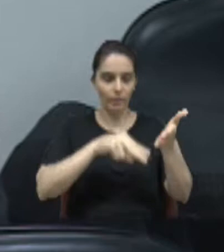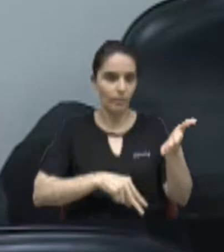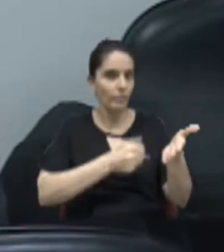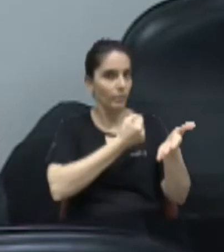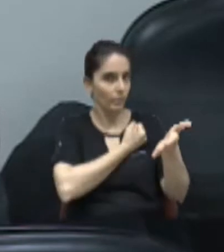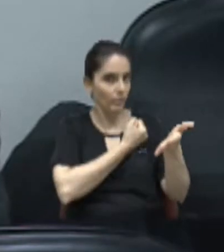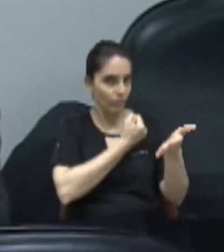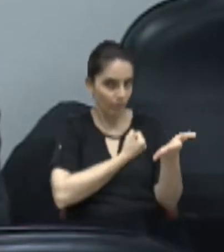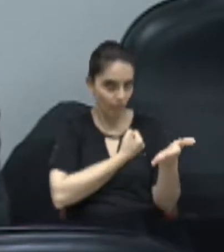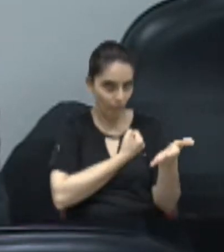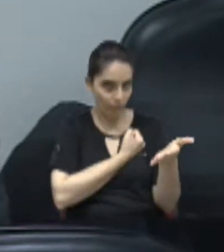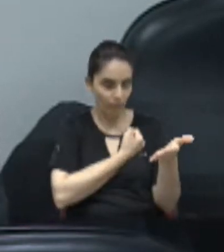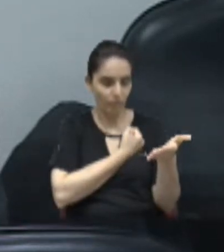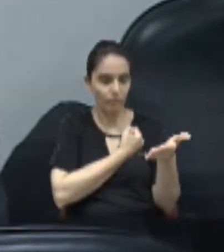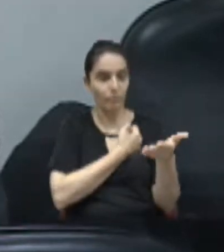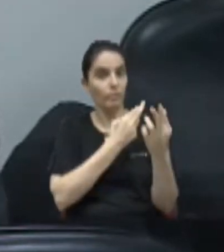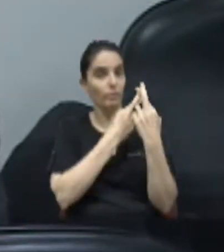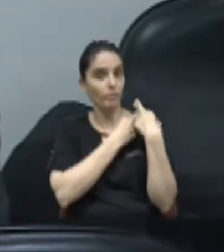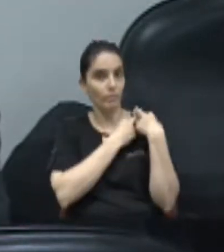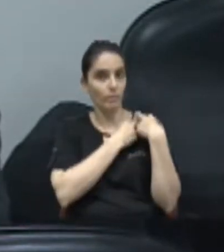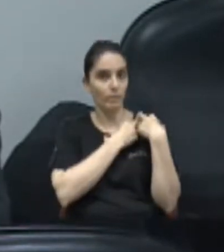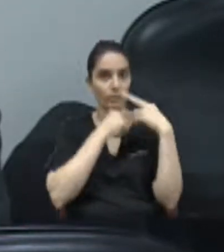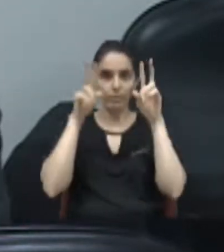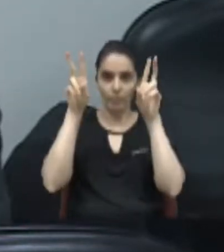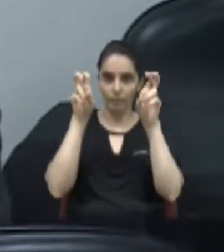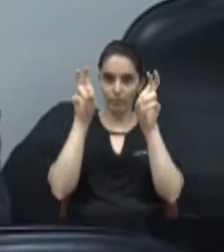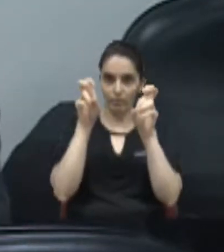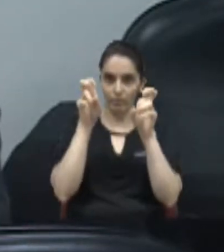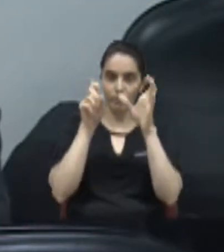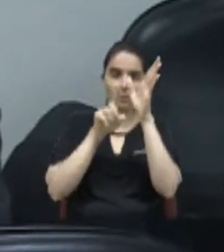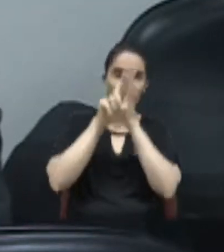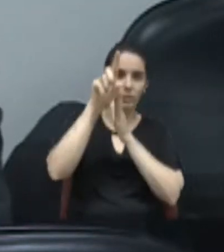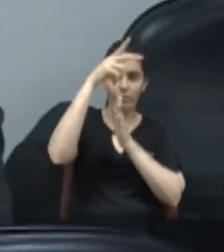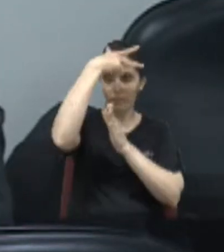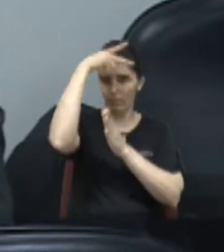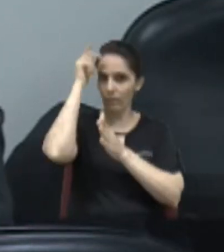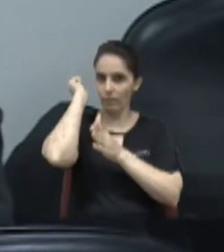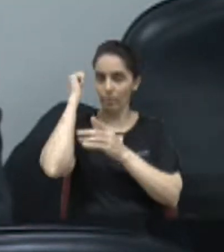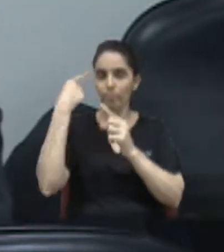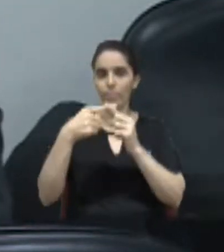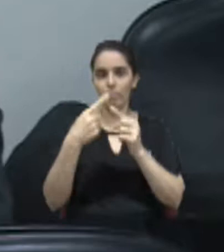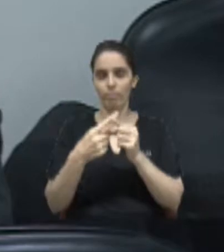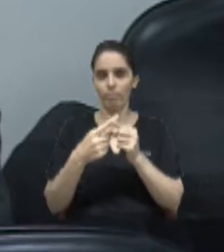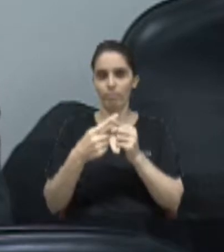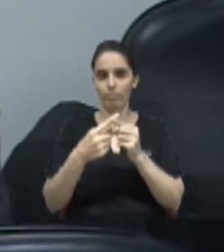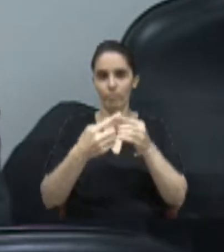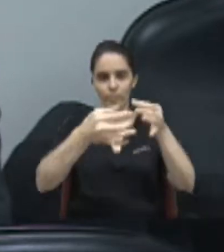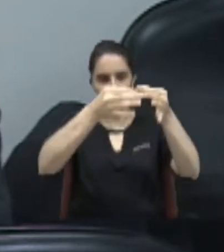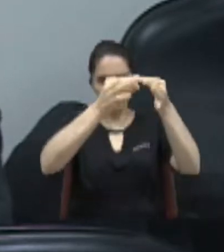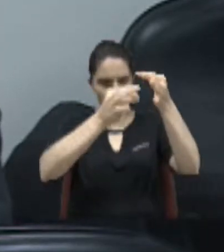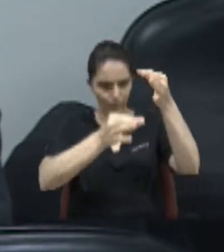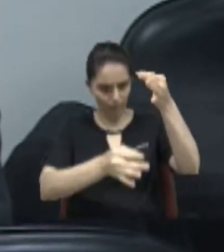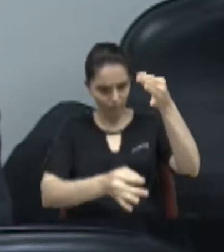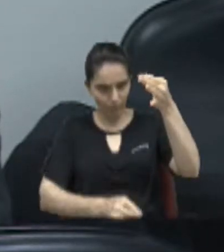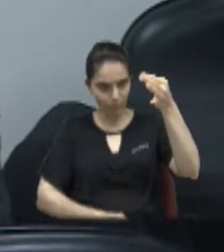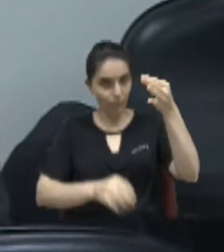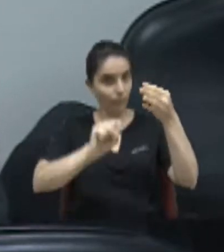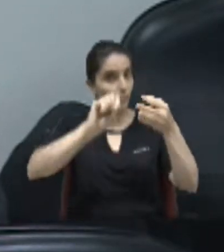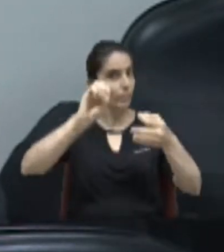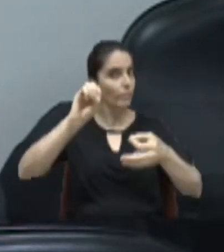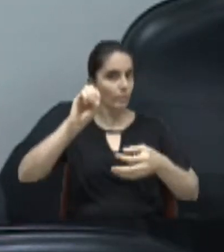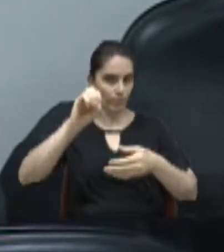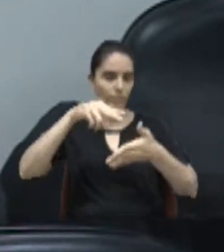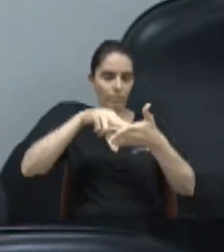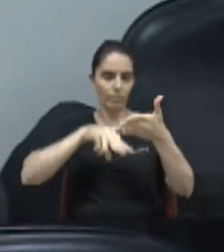número, o autor e a ementa dos requerimentos. Haja visto que nós temos uma grande quantidade, 80 requerimentos para